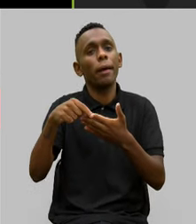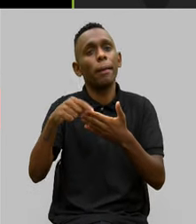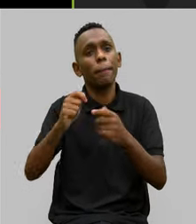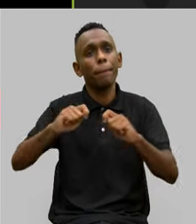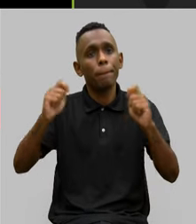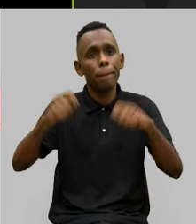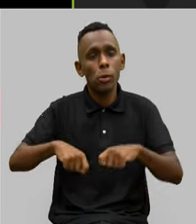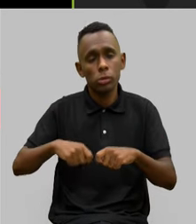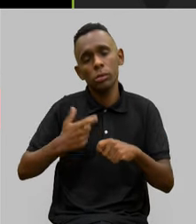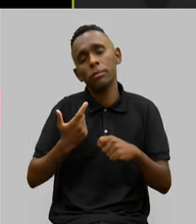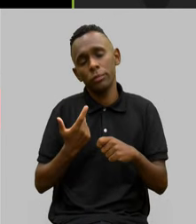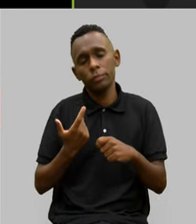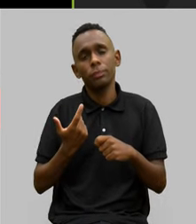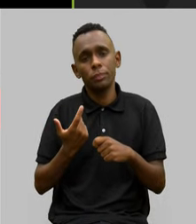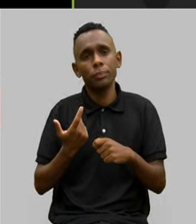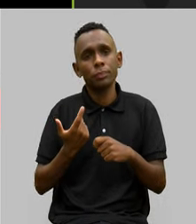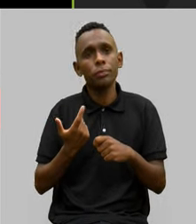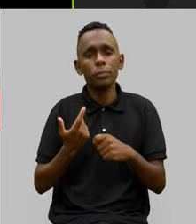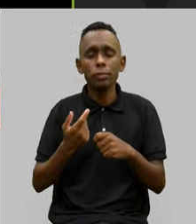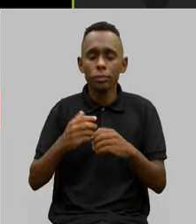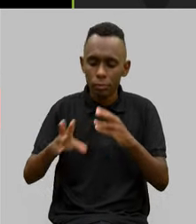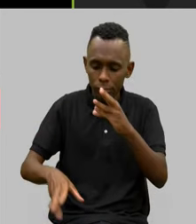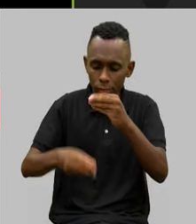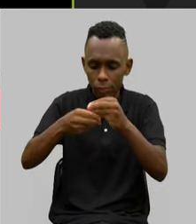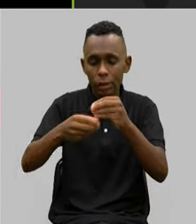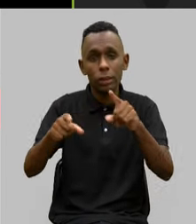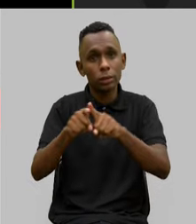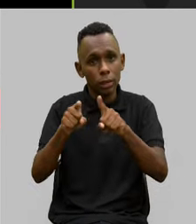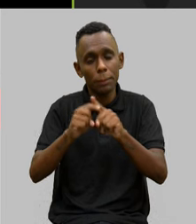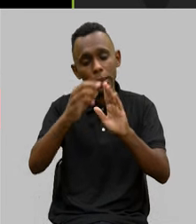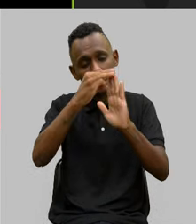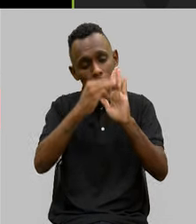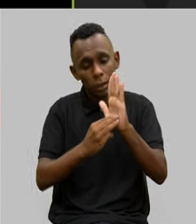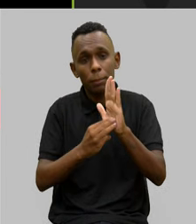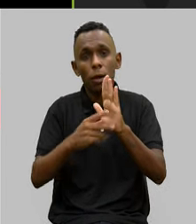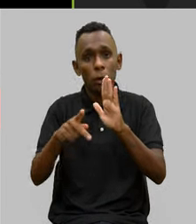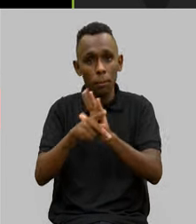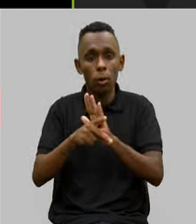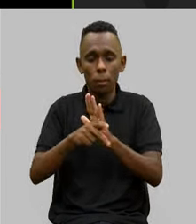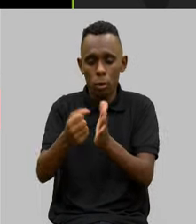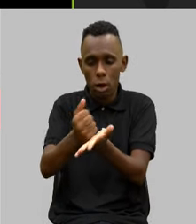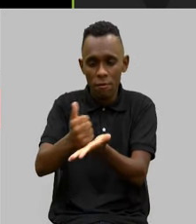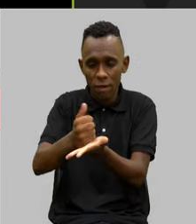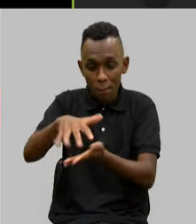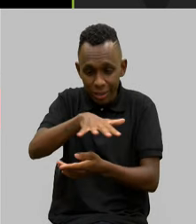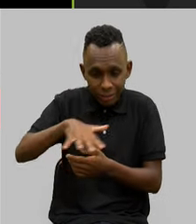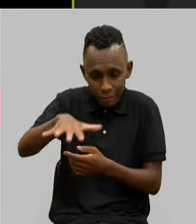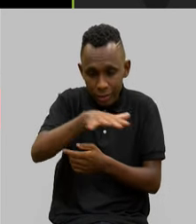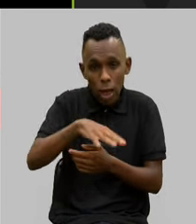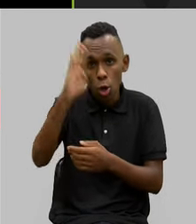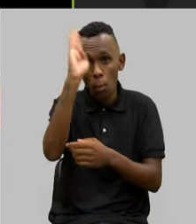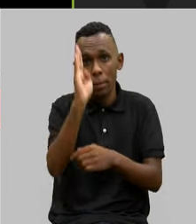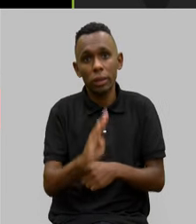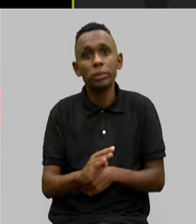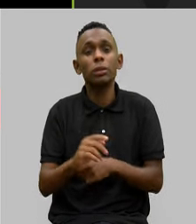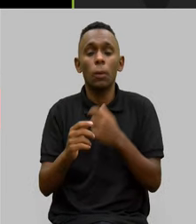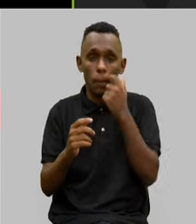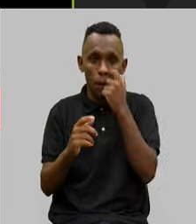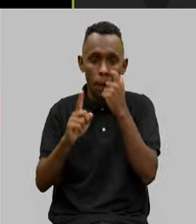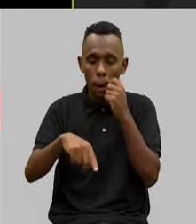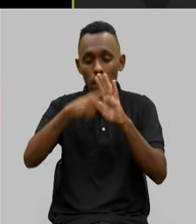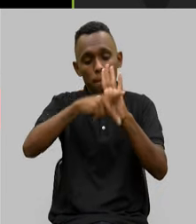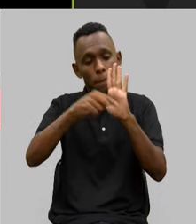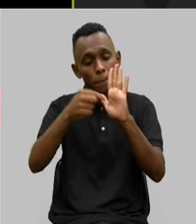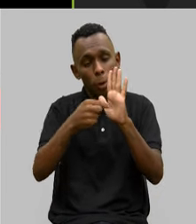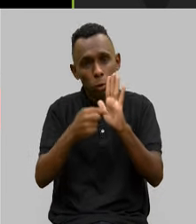gente possa est eh implementando né Essa metodologia na farmacopa a farmacopéia brasileira ela tá com um projeto de